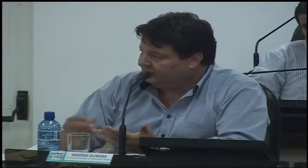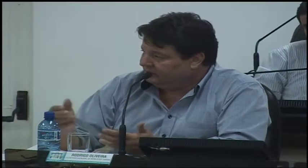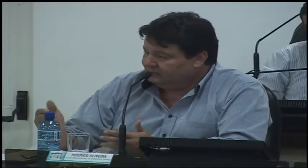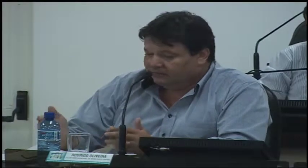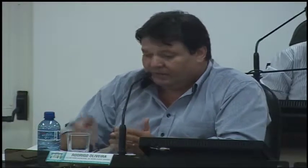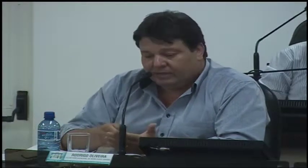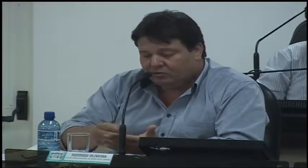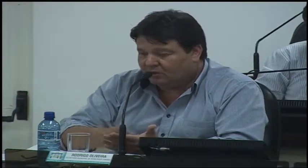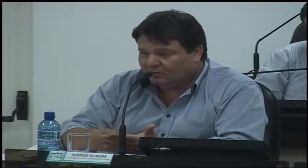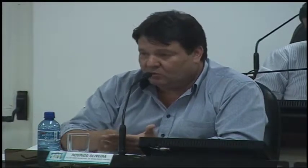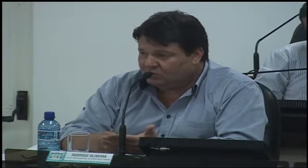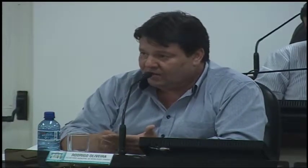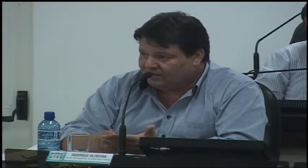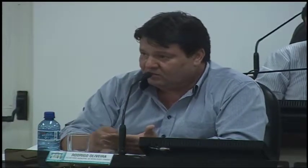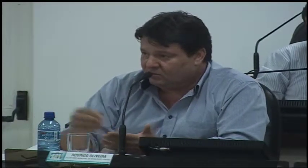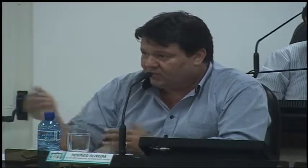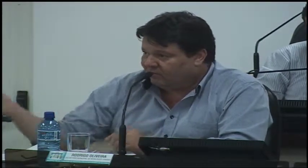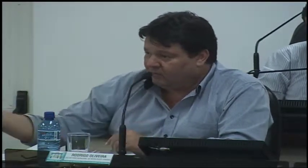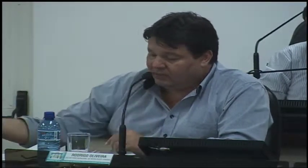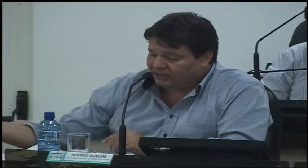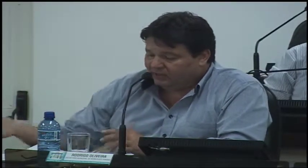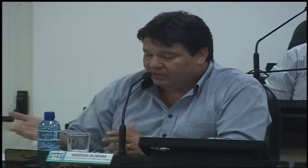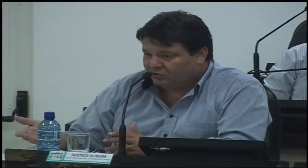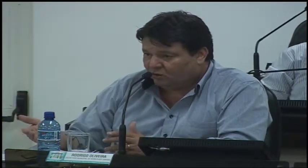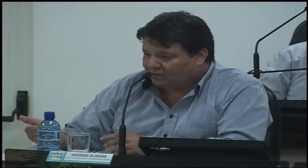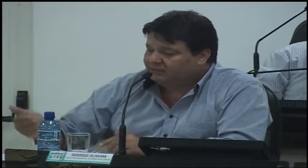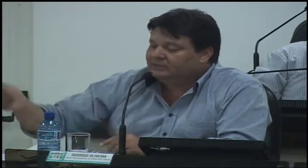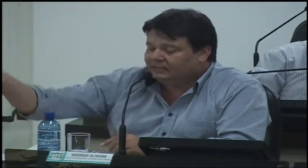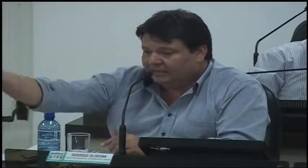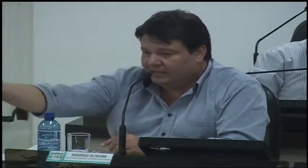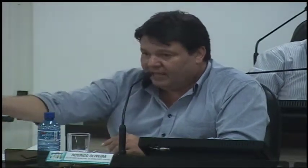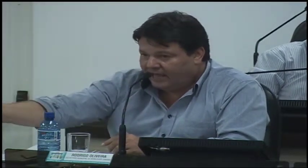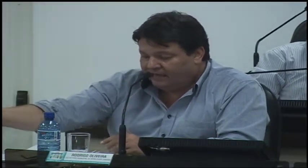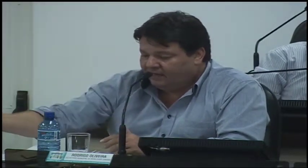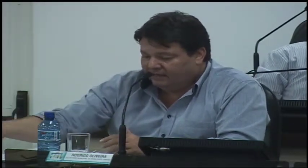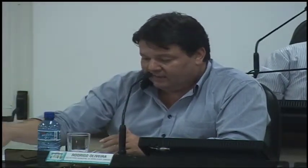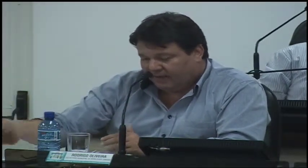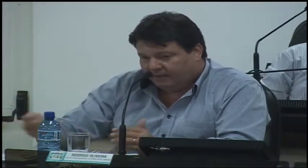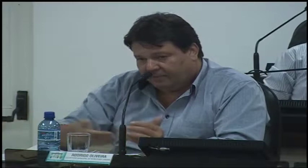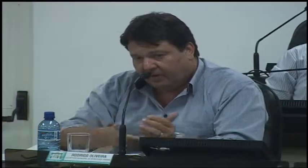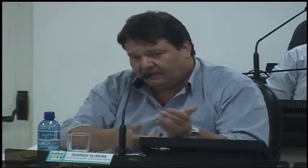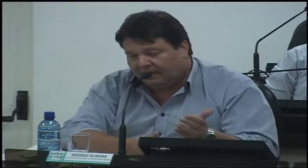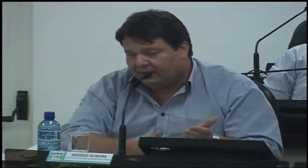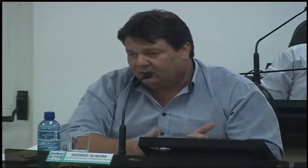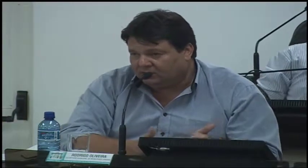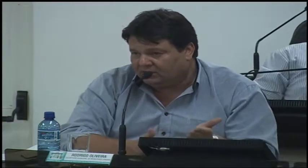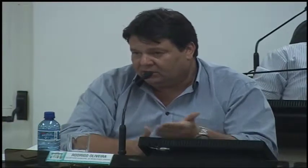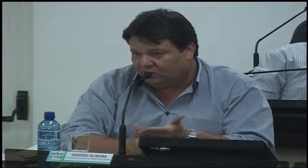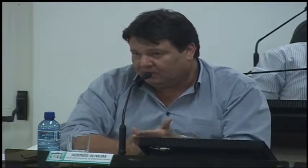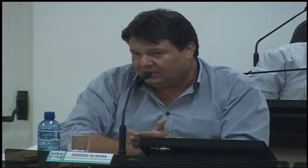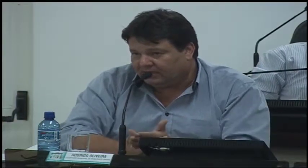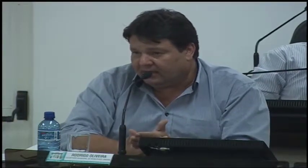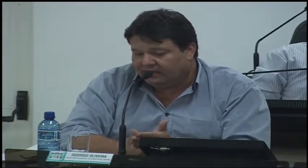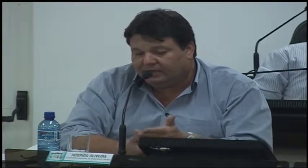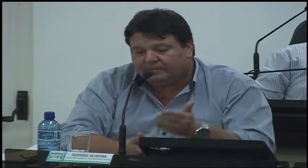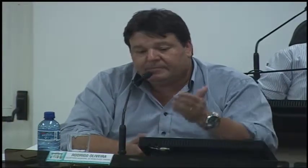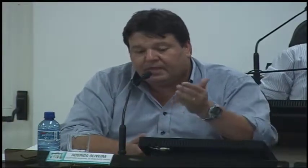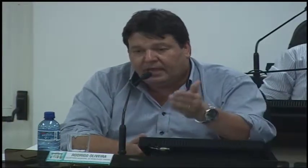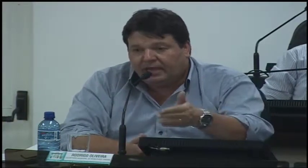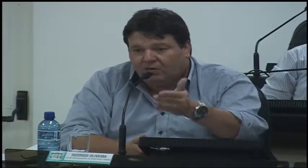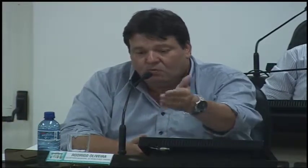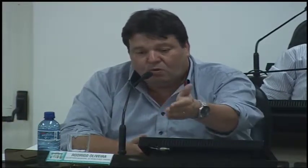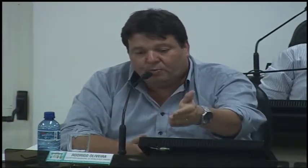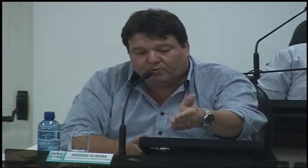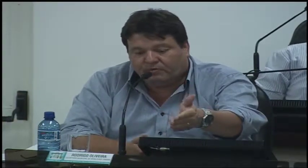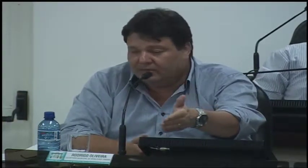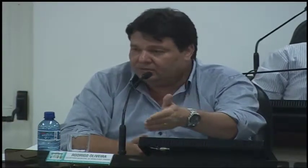noite. É só demonstrar isso, leva o material da escola, entrega lá no sítio ou na secretaria